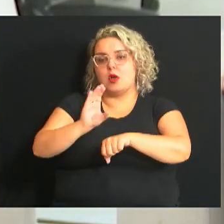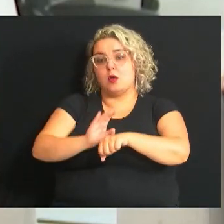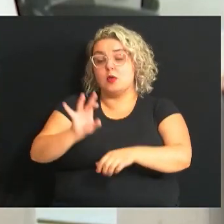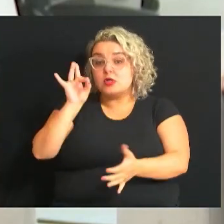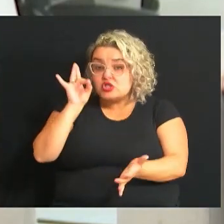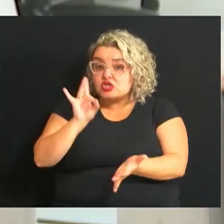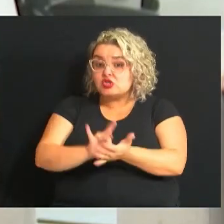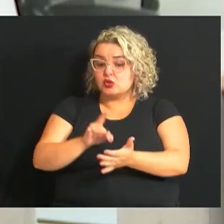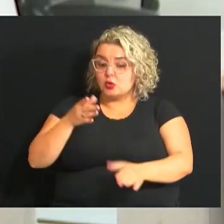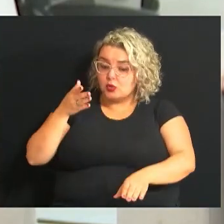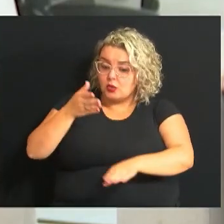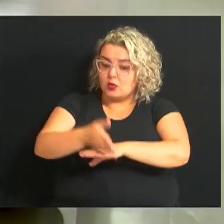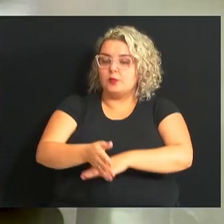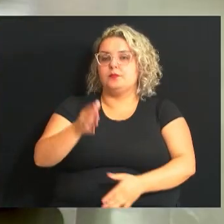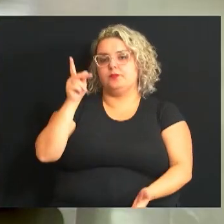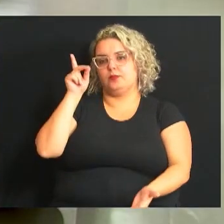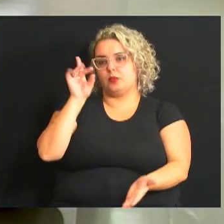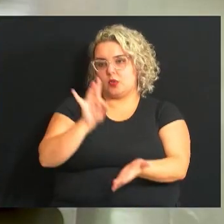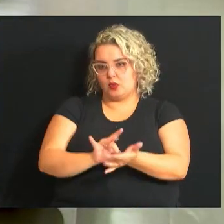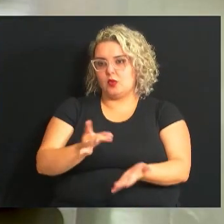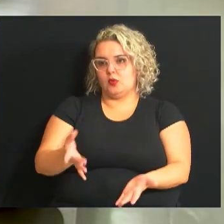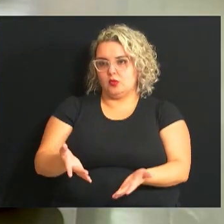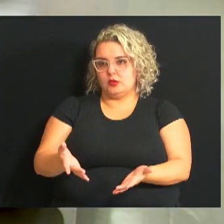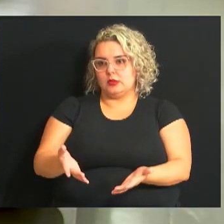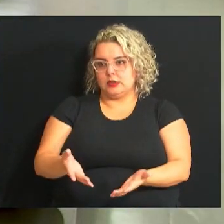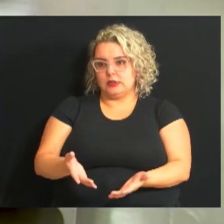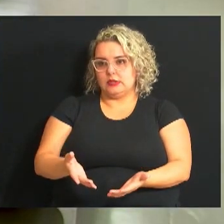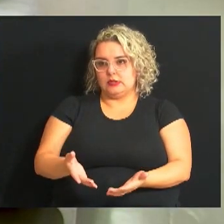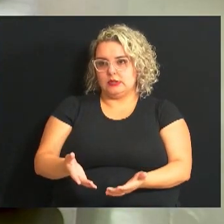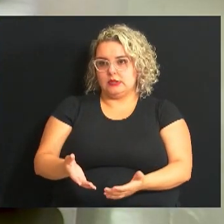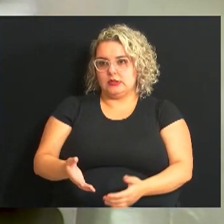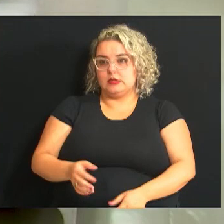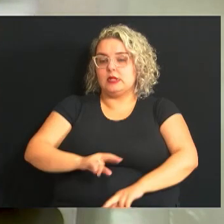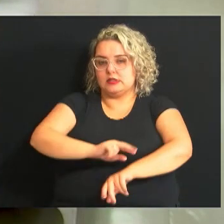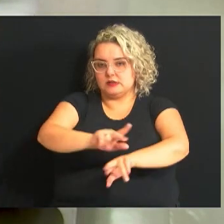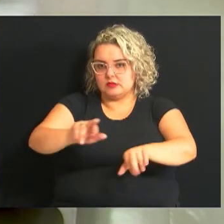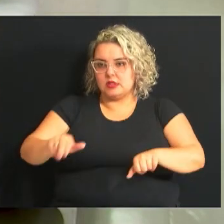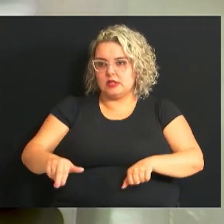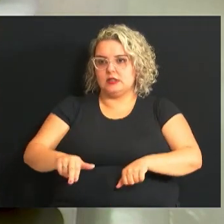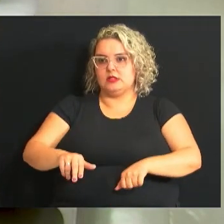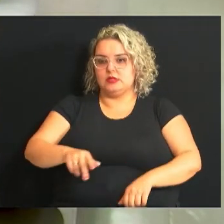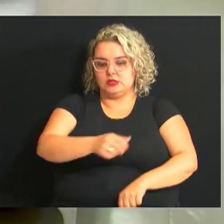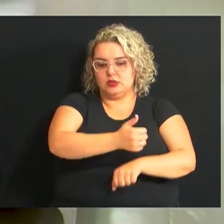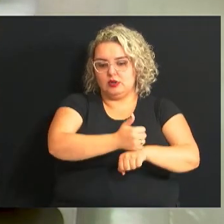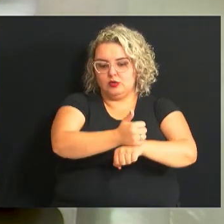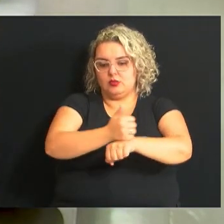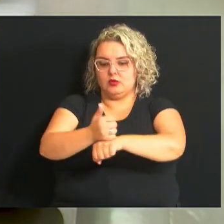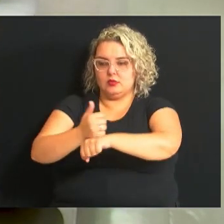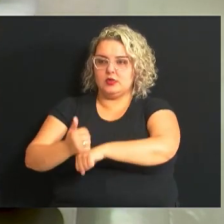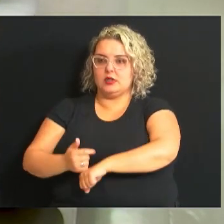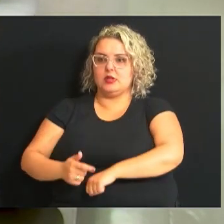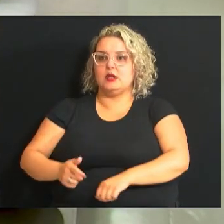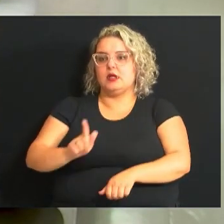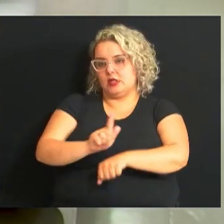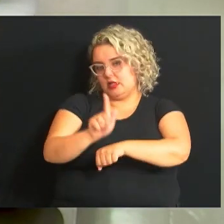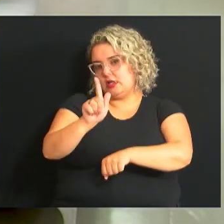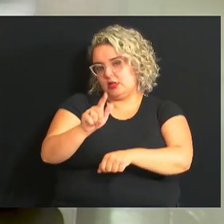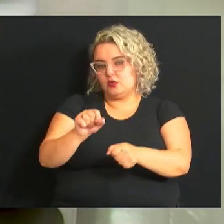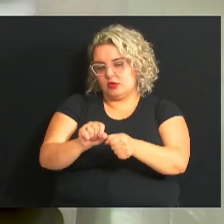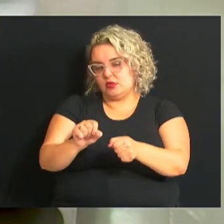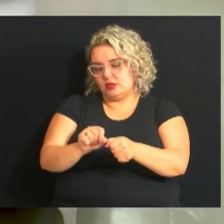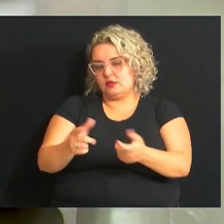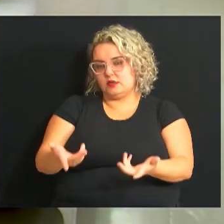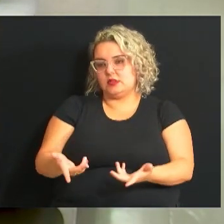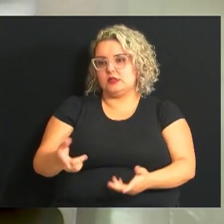ingressarem efetivamente nas diversas carreiras, nas diversas graduações que eles escolheram fazer aqui na